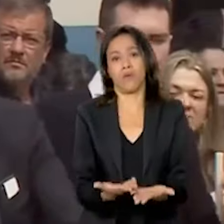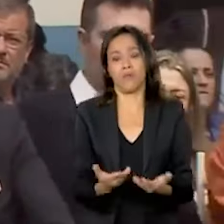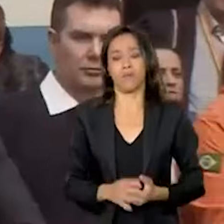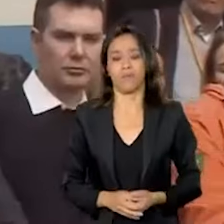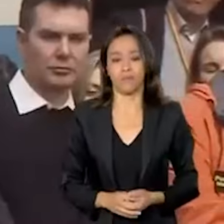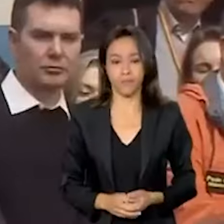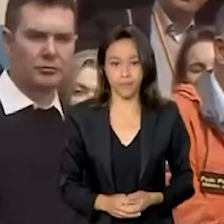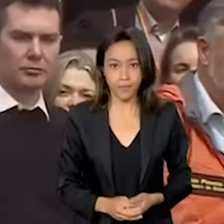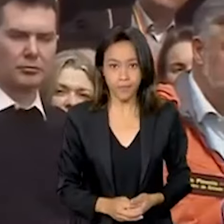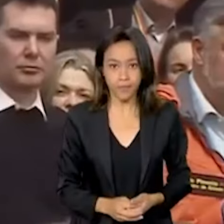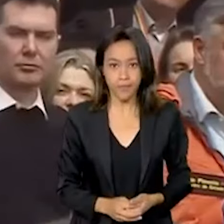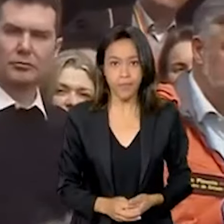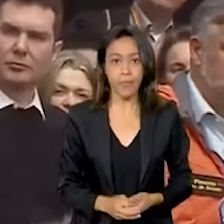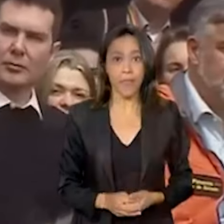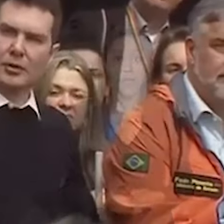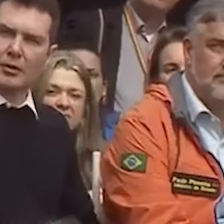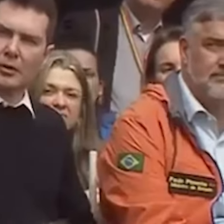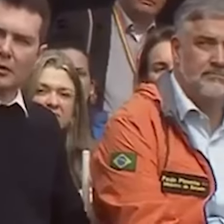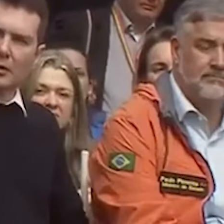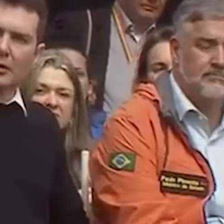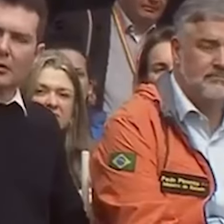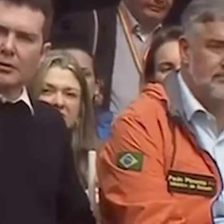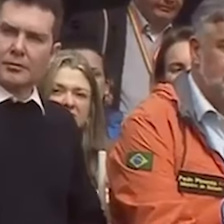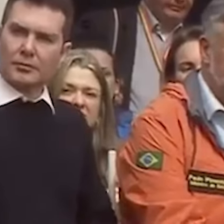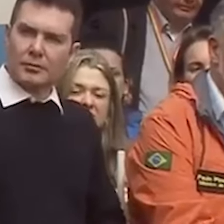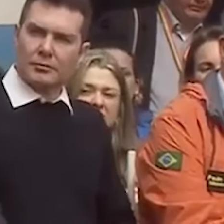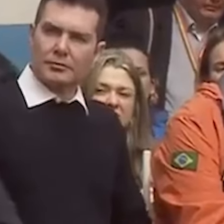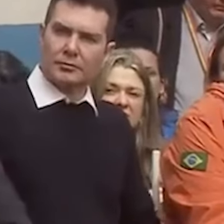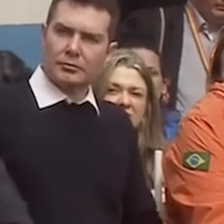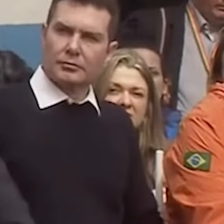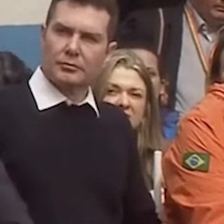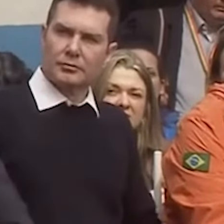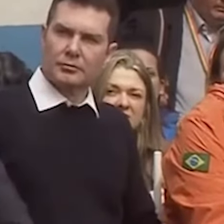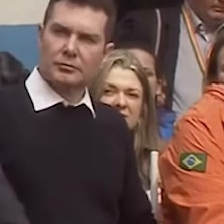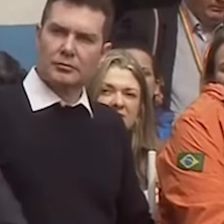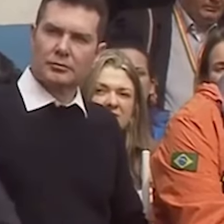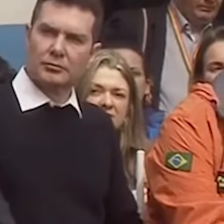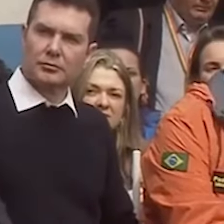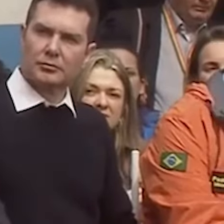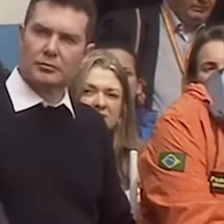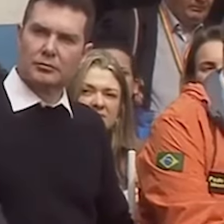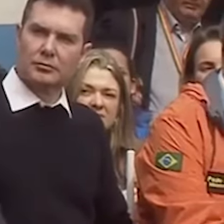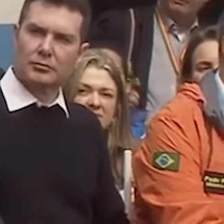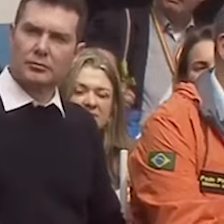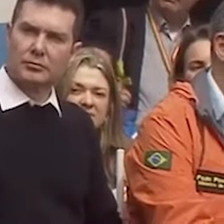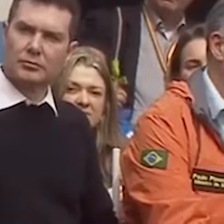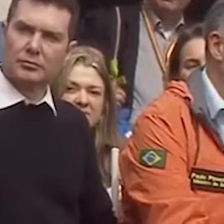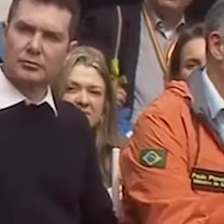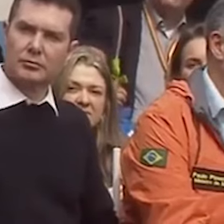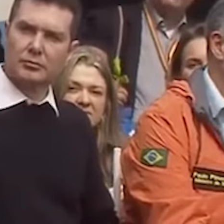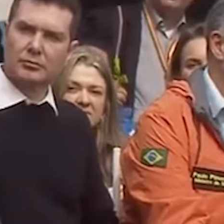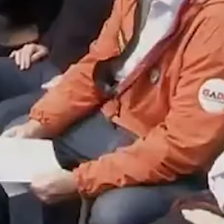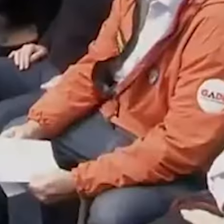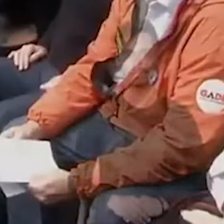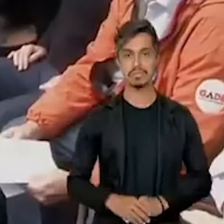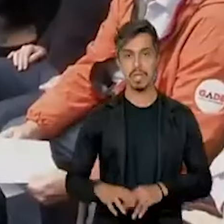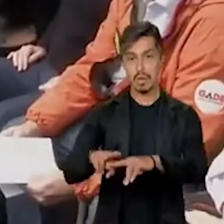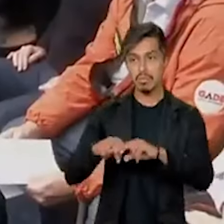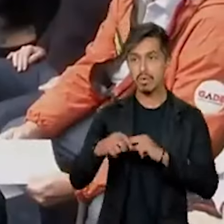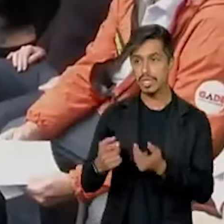foram bilhões e bilhões e bilhões circulando na economia. É por isso, governador, que contra a sua tese de que é